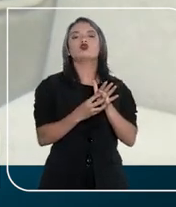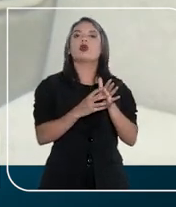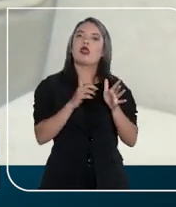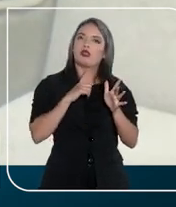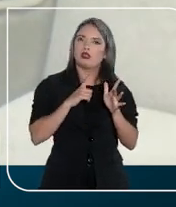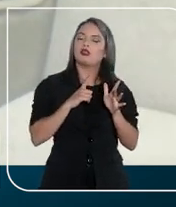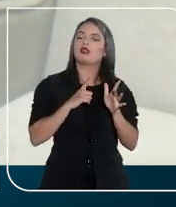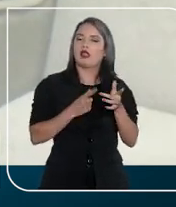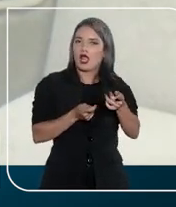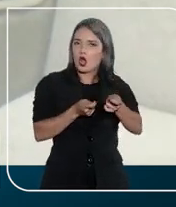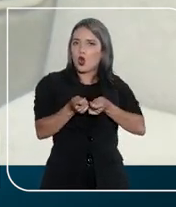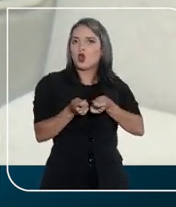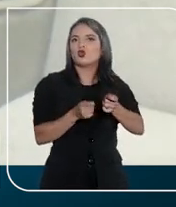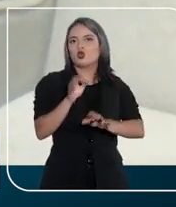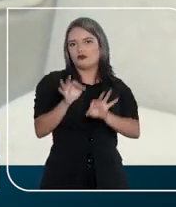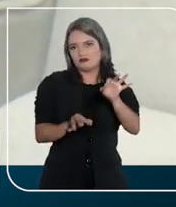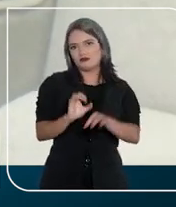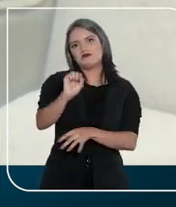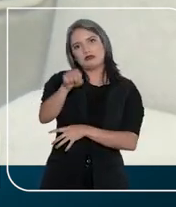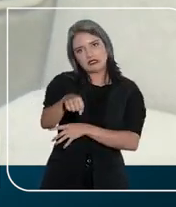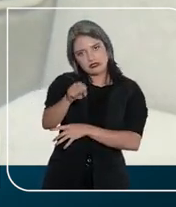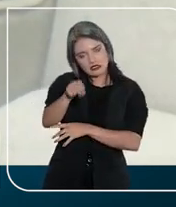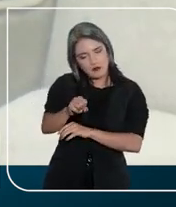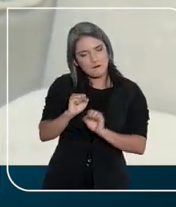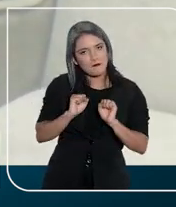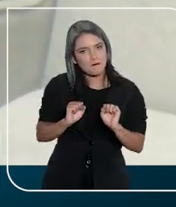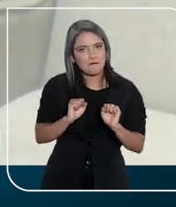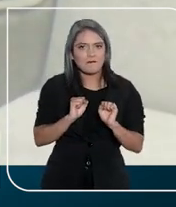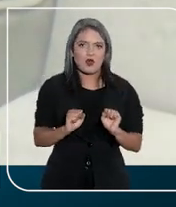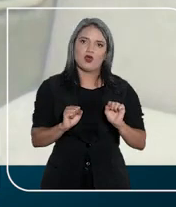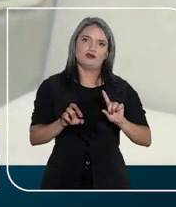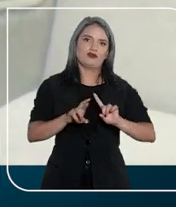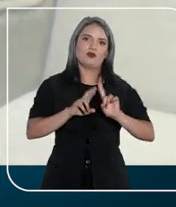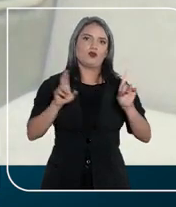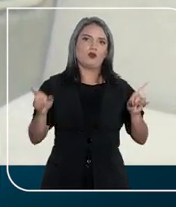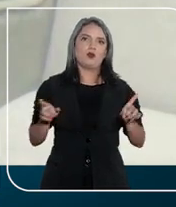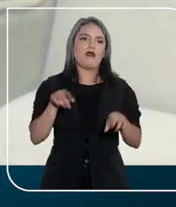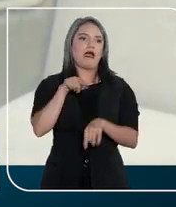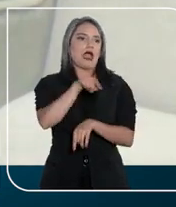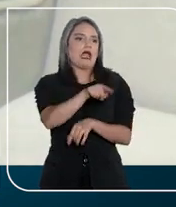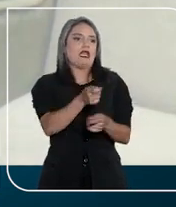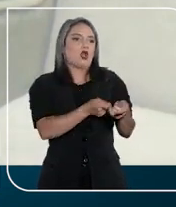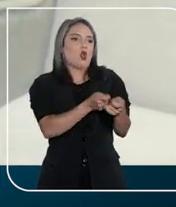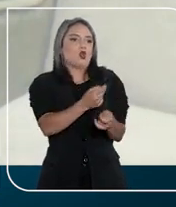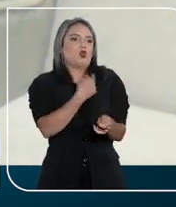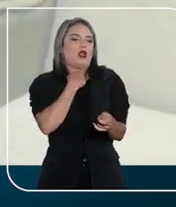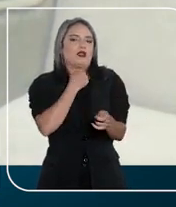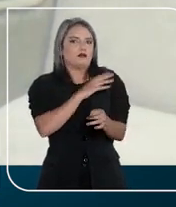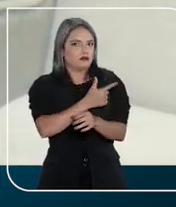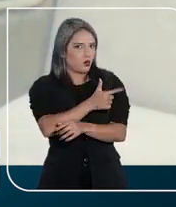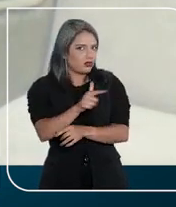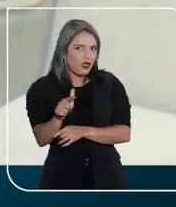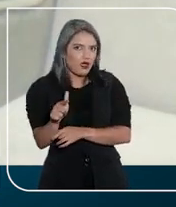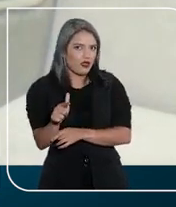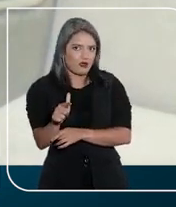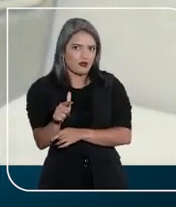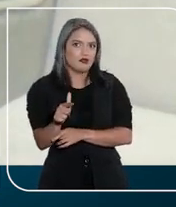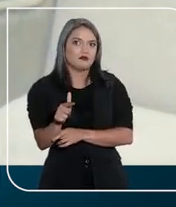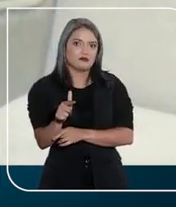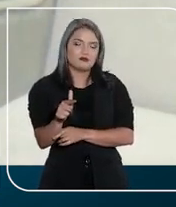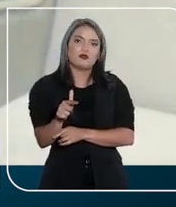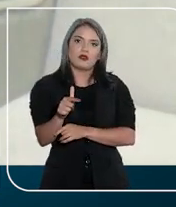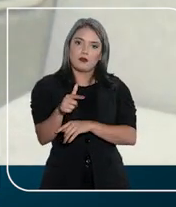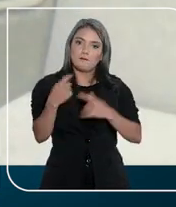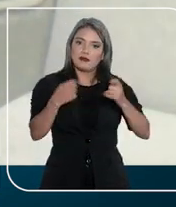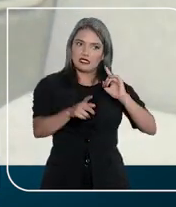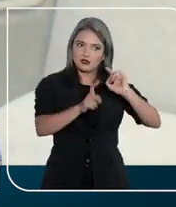judicial. Então, não existe mais nenhum campo imune a controle, né? Aquela área sobre a qual a administração pública vai